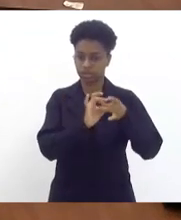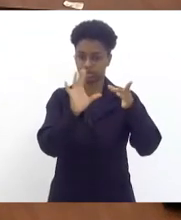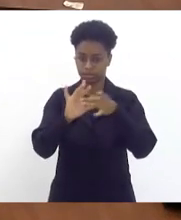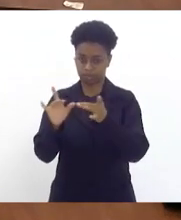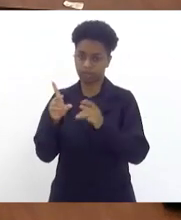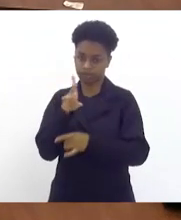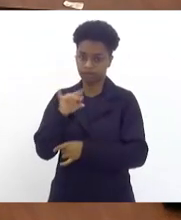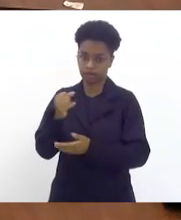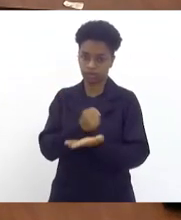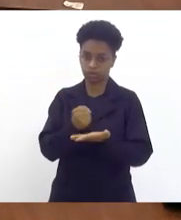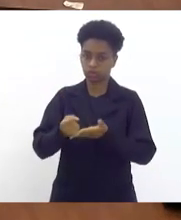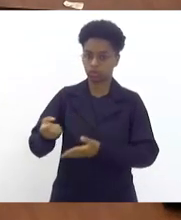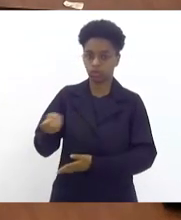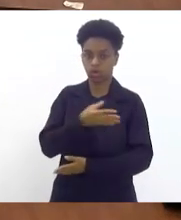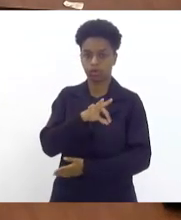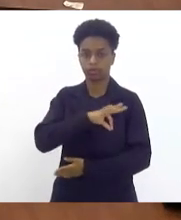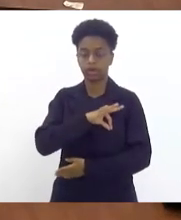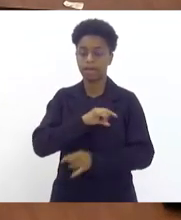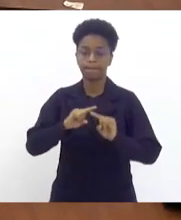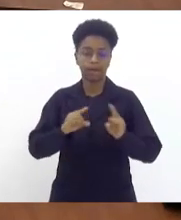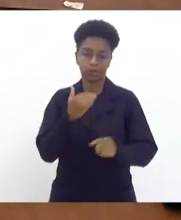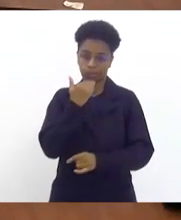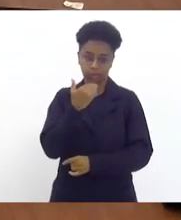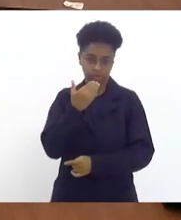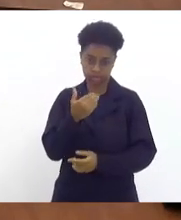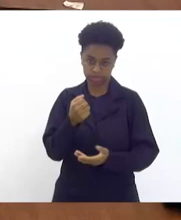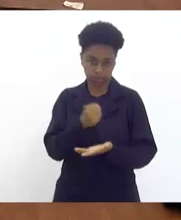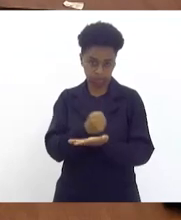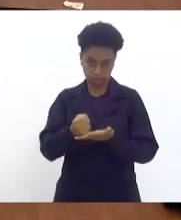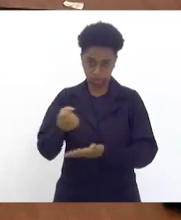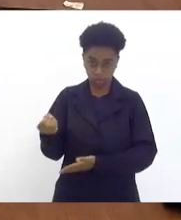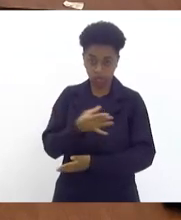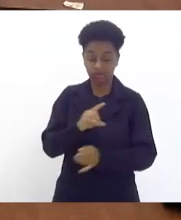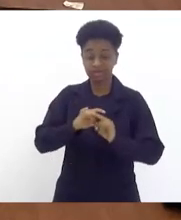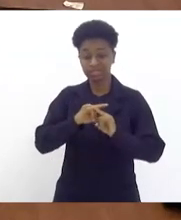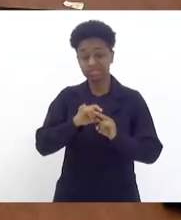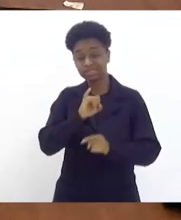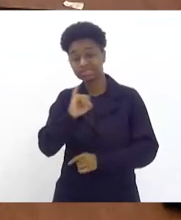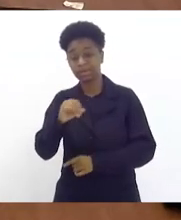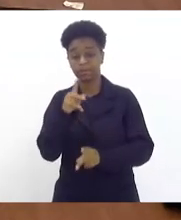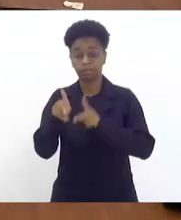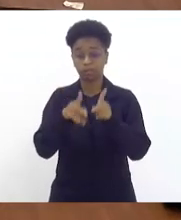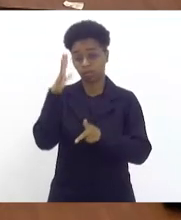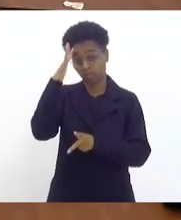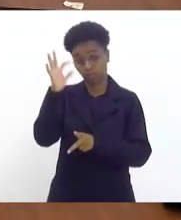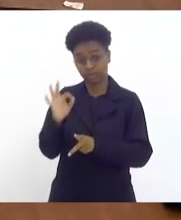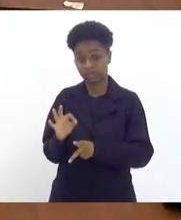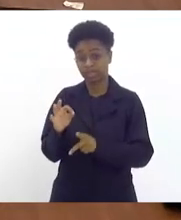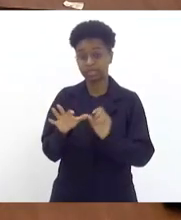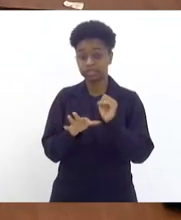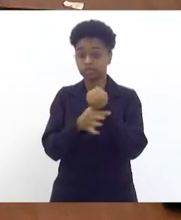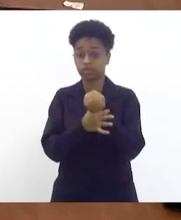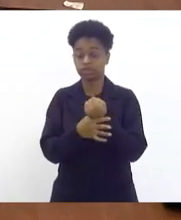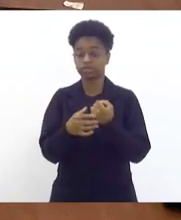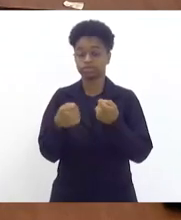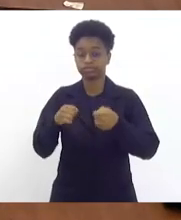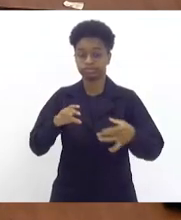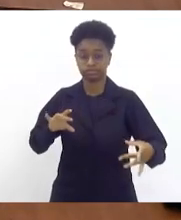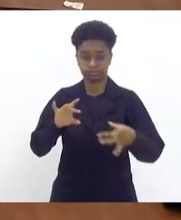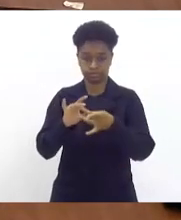efetivo mas não adianta aumentar o efetivo se a população não entender que a segurança pública é Nossa aliado